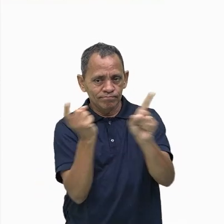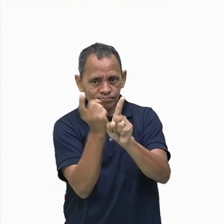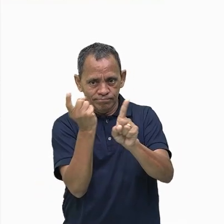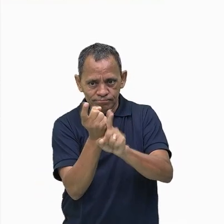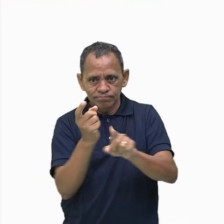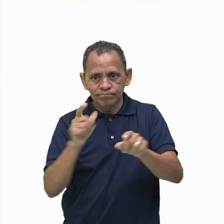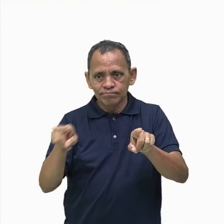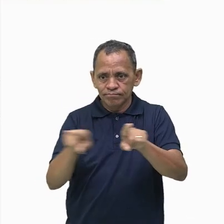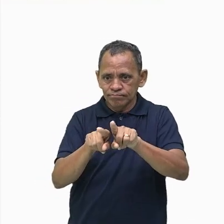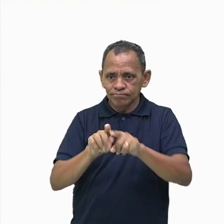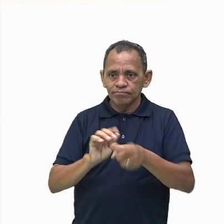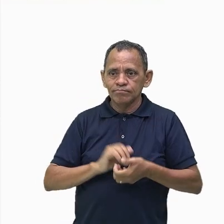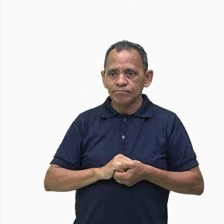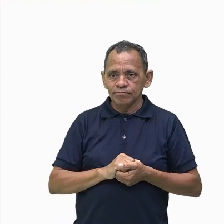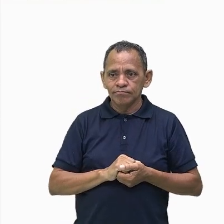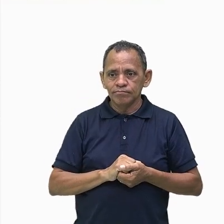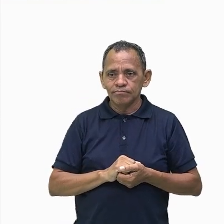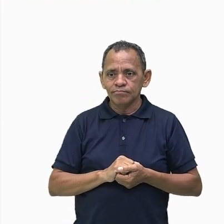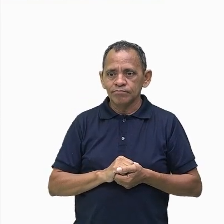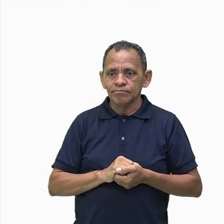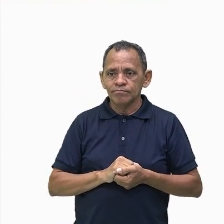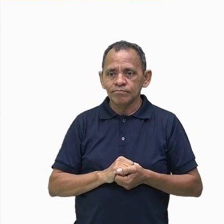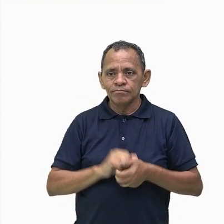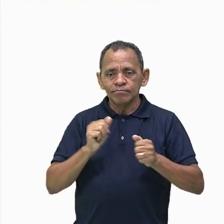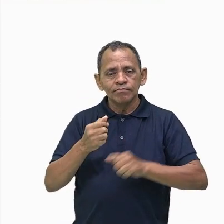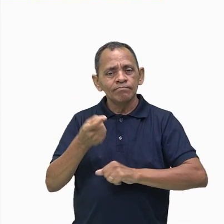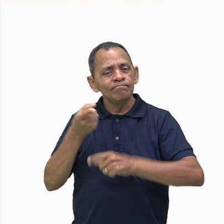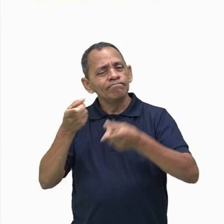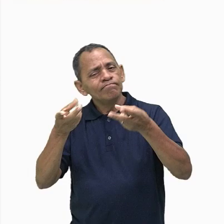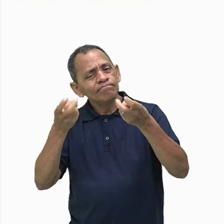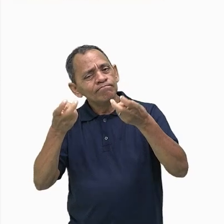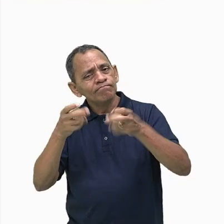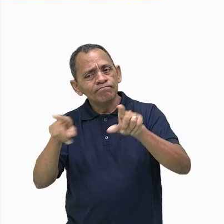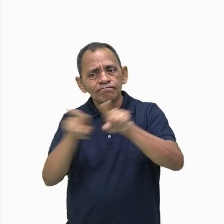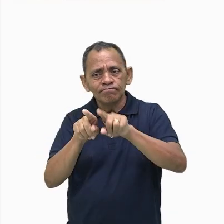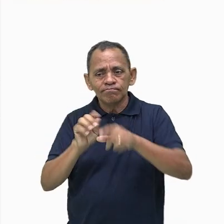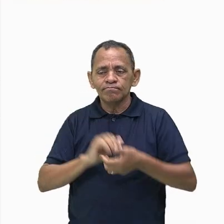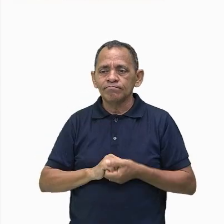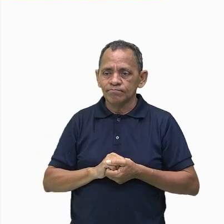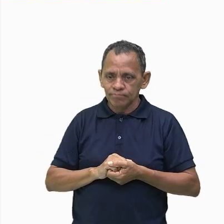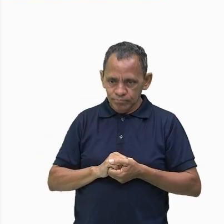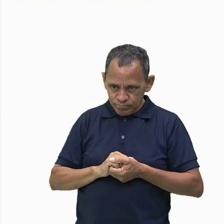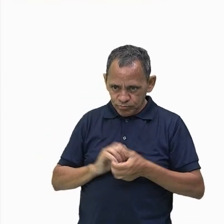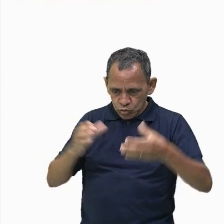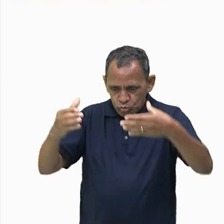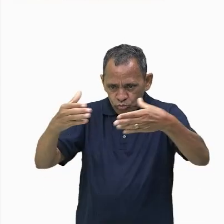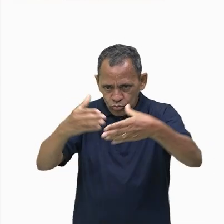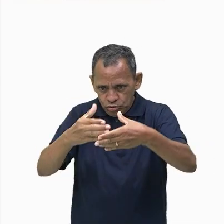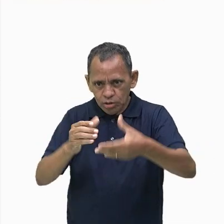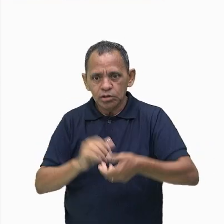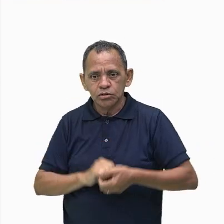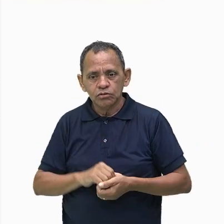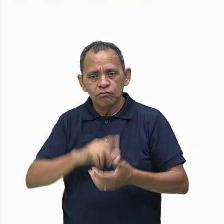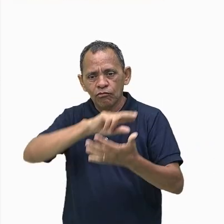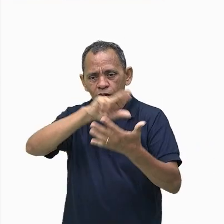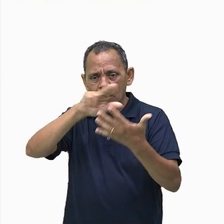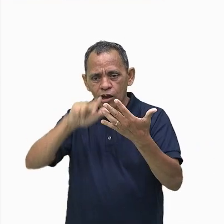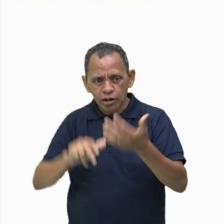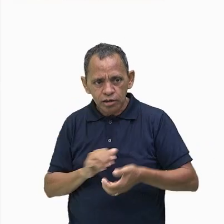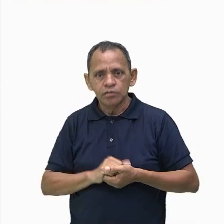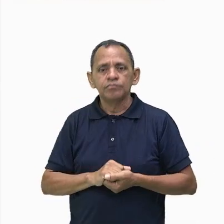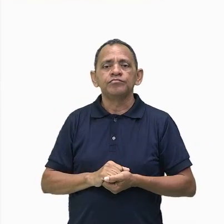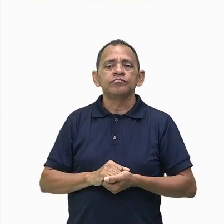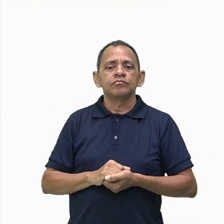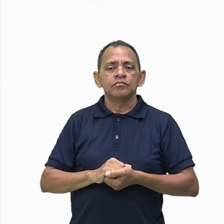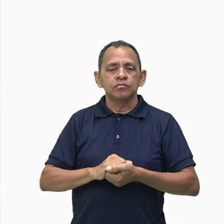gente, comunidades, né, aqui da nossa região, Careiro da Várzea, a comunidade Terra Nova, que pega aí o Rio